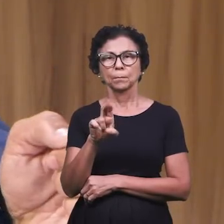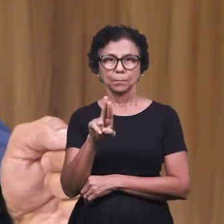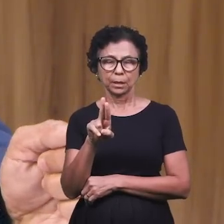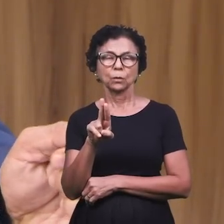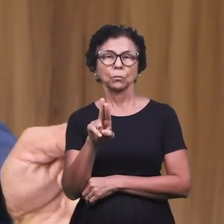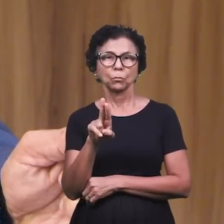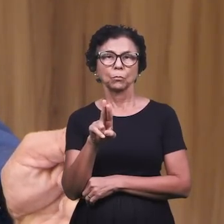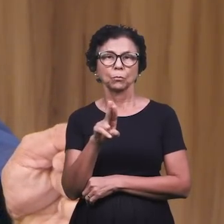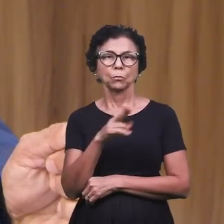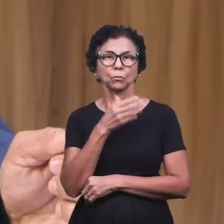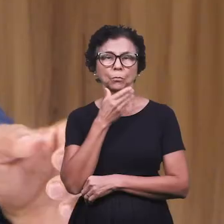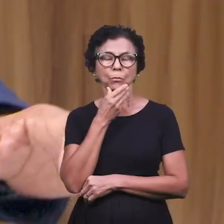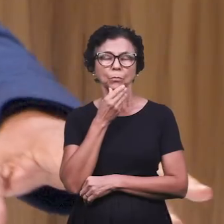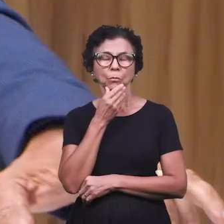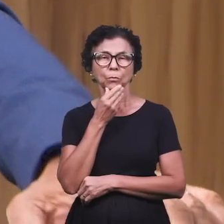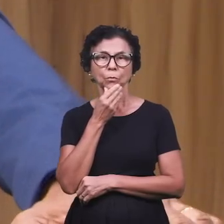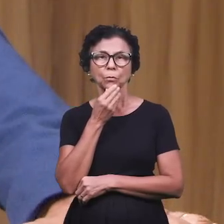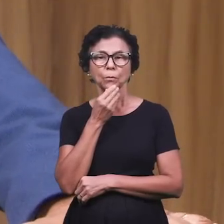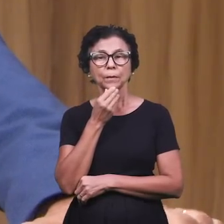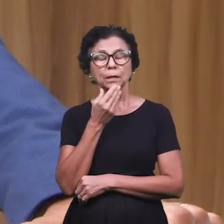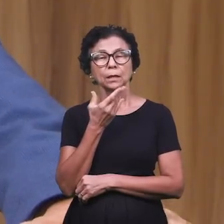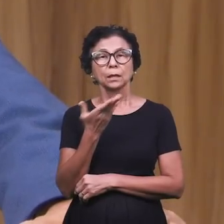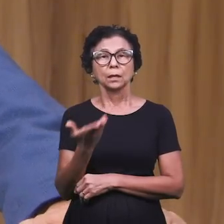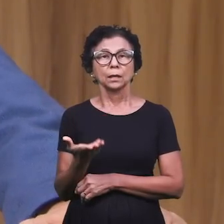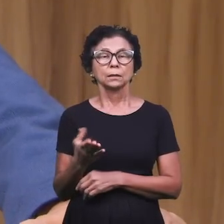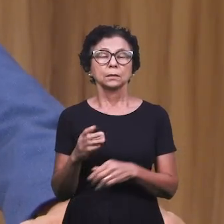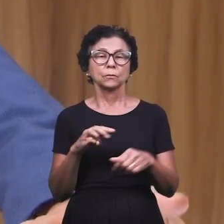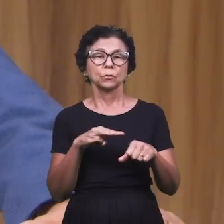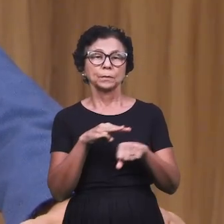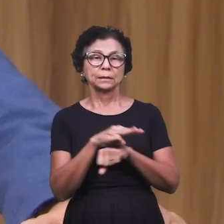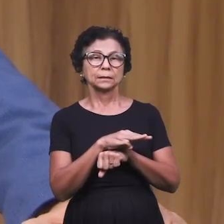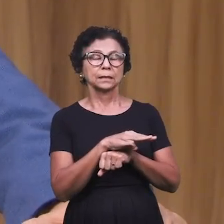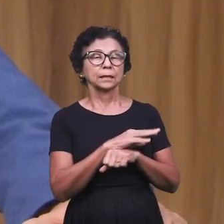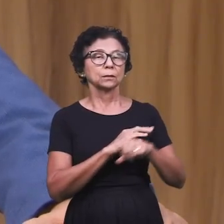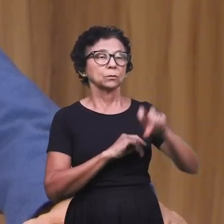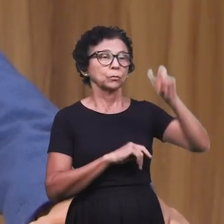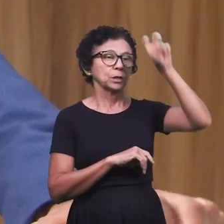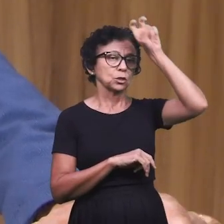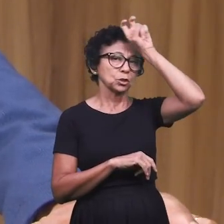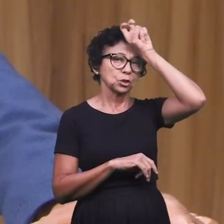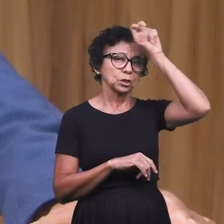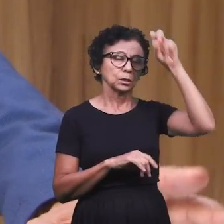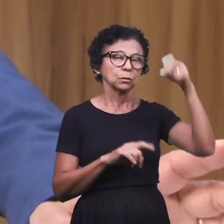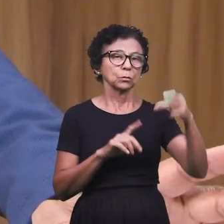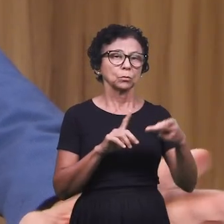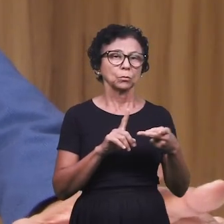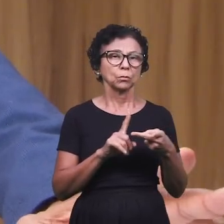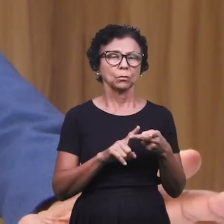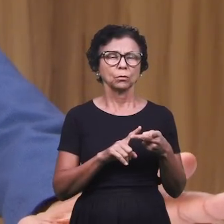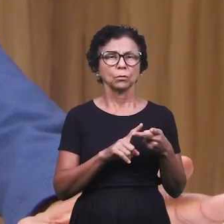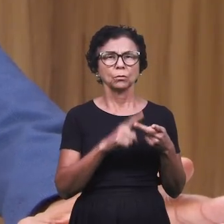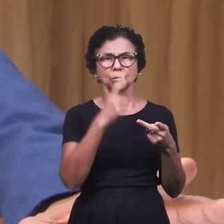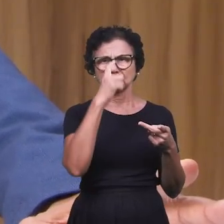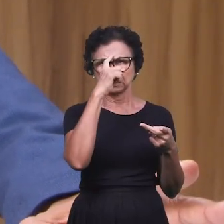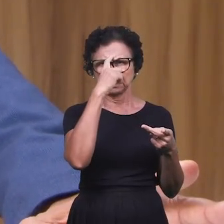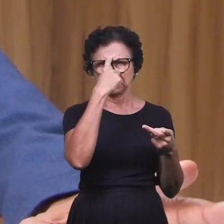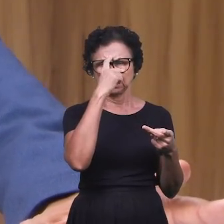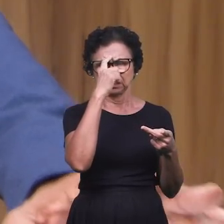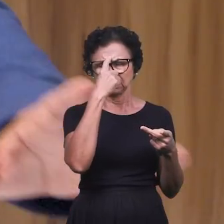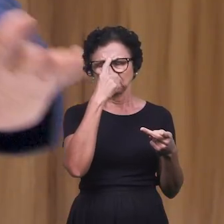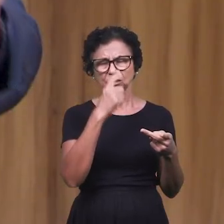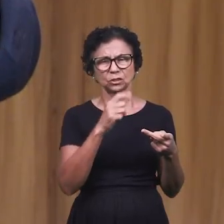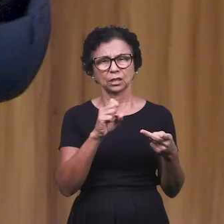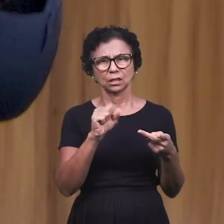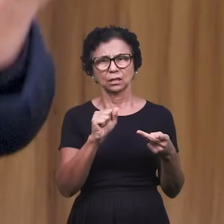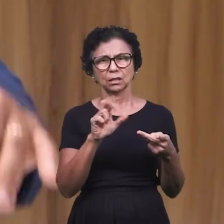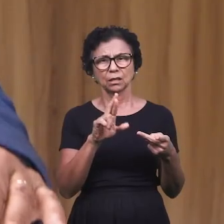a situação é a seguinte, ele exerceu o ministério na Etiópia, Armênia, e Índia, Mesopotâmia, Anatólia,